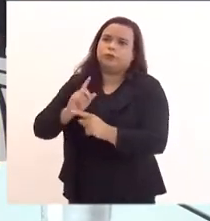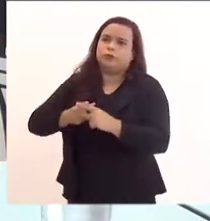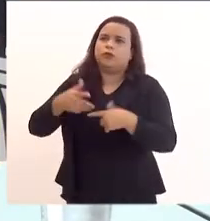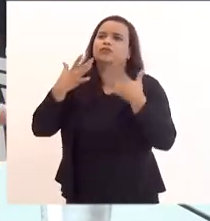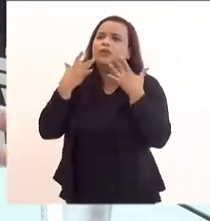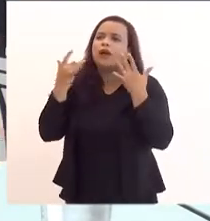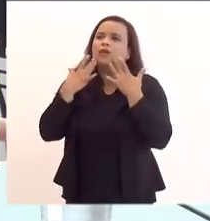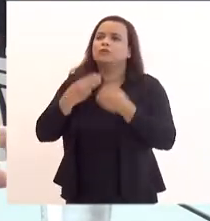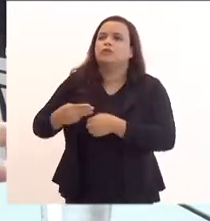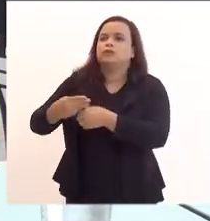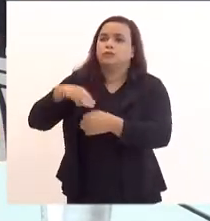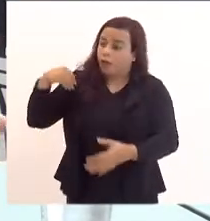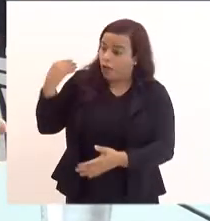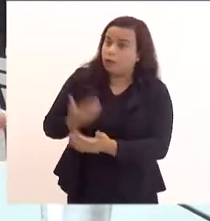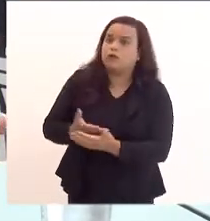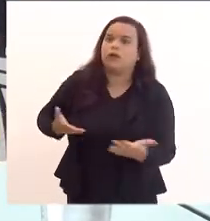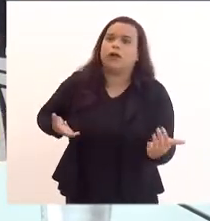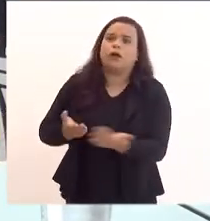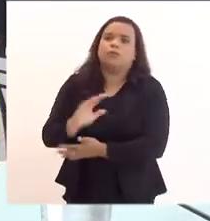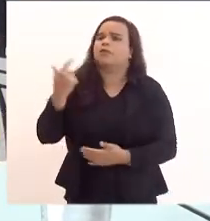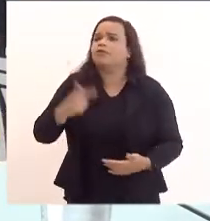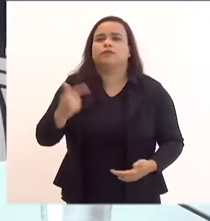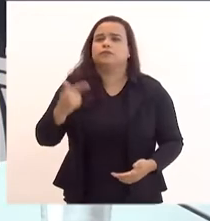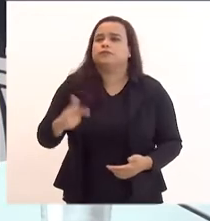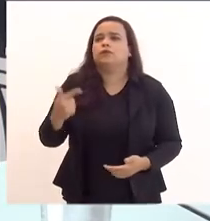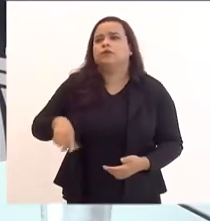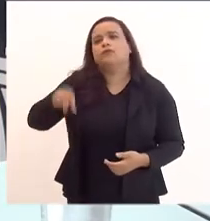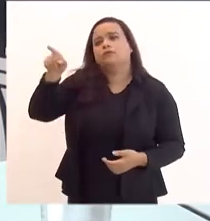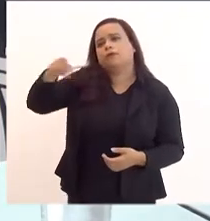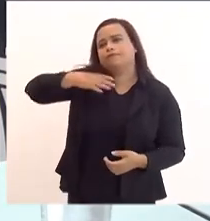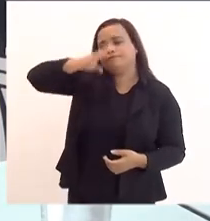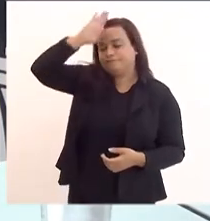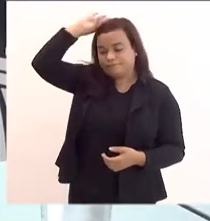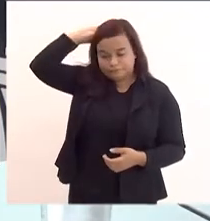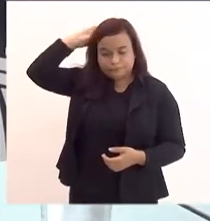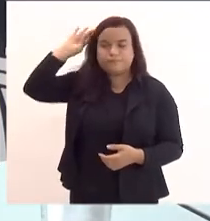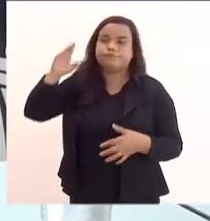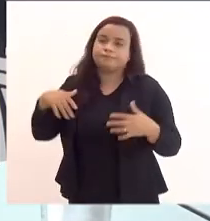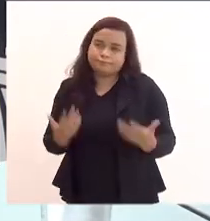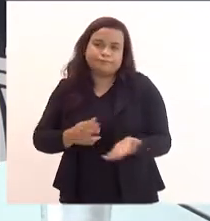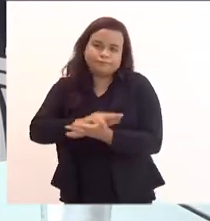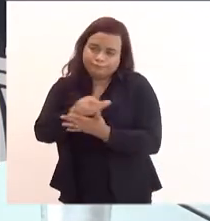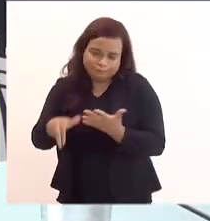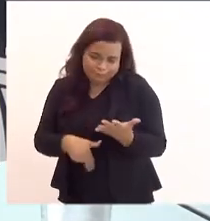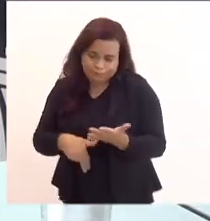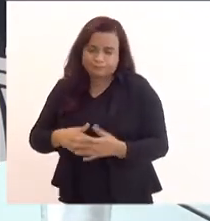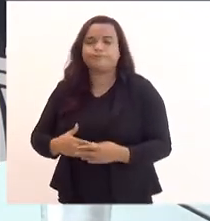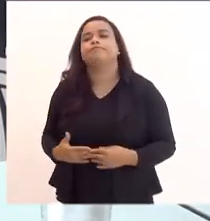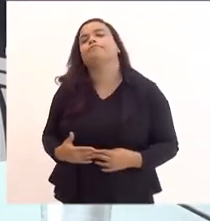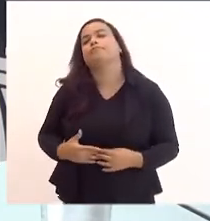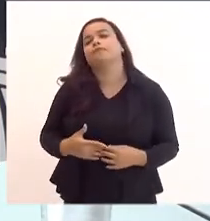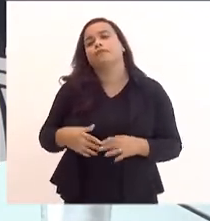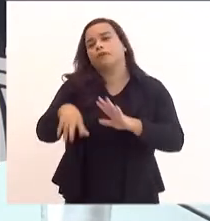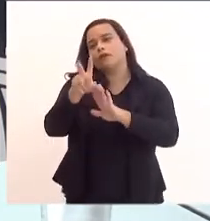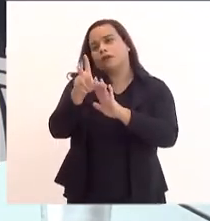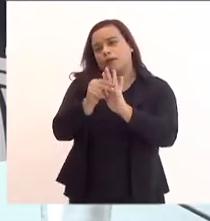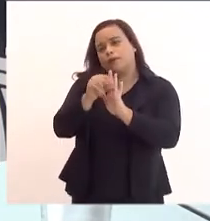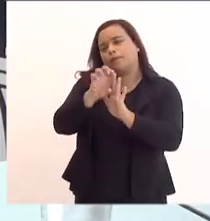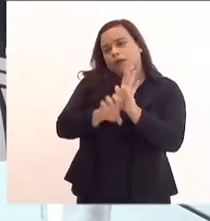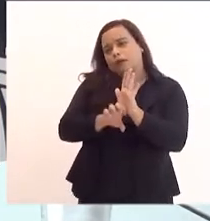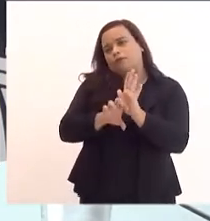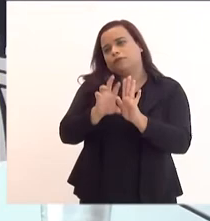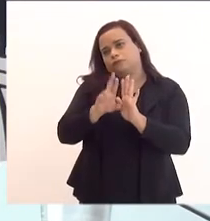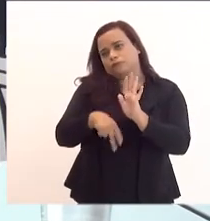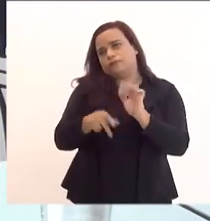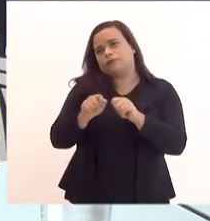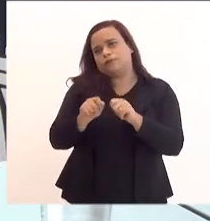está aprovado no Corpo Bombeiro. Entre essas 12. Fiz essas emendas e